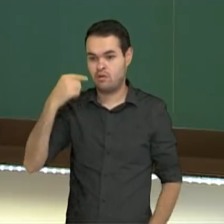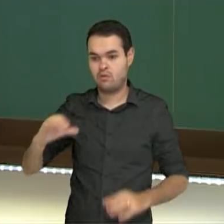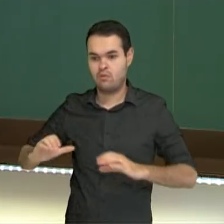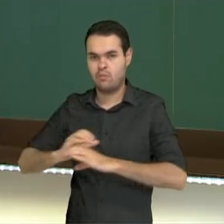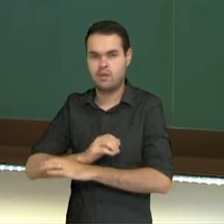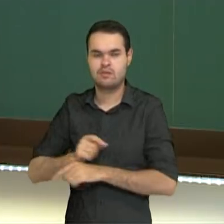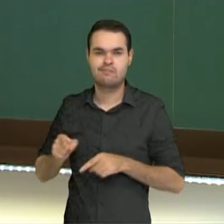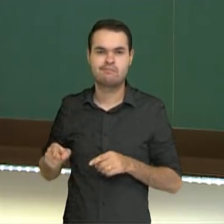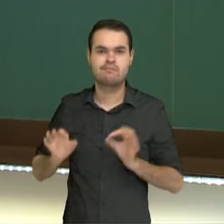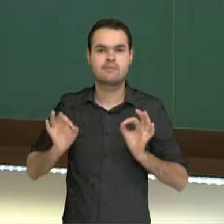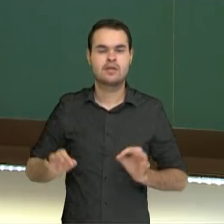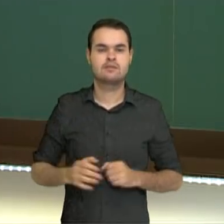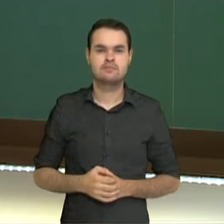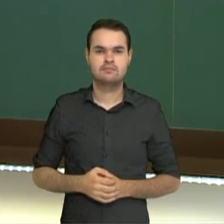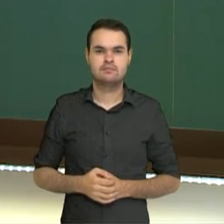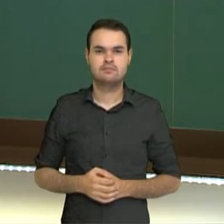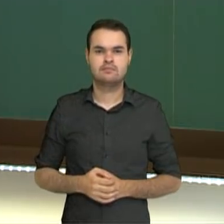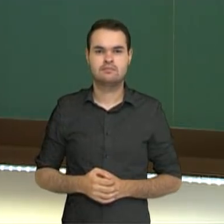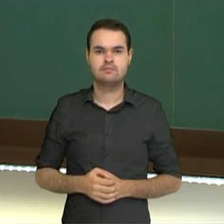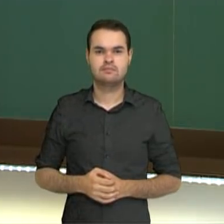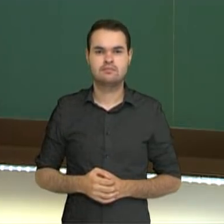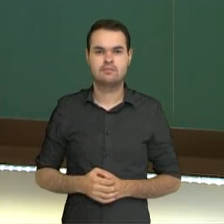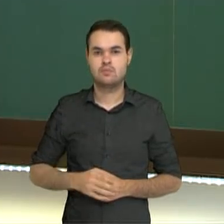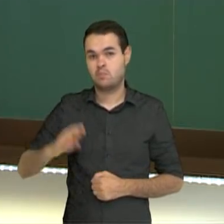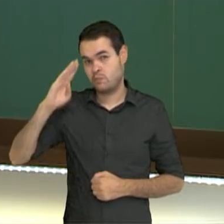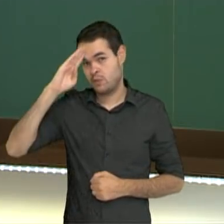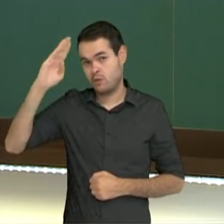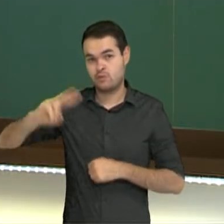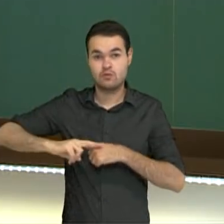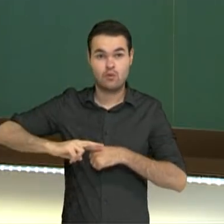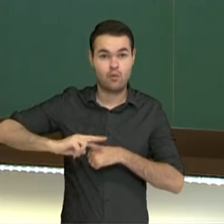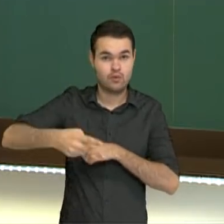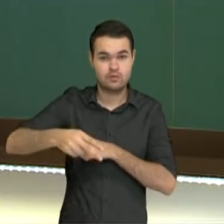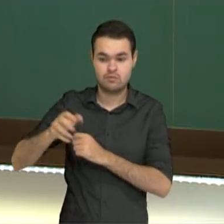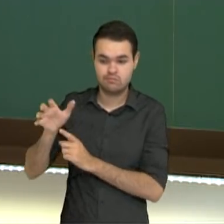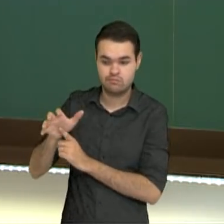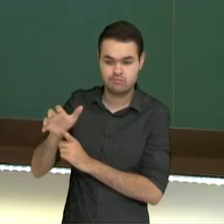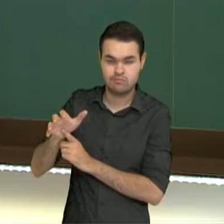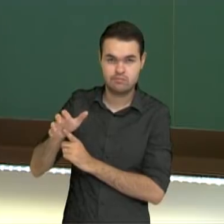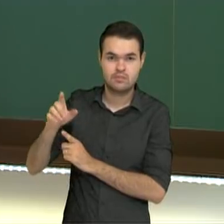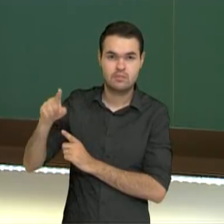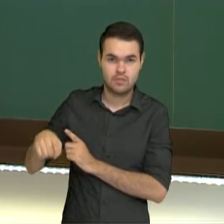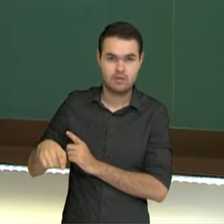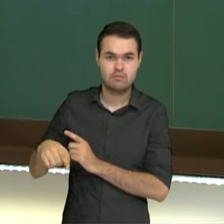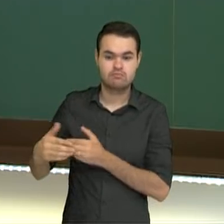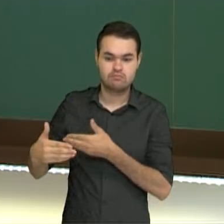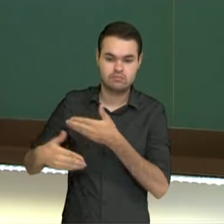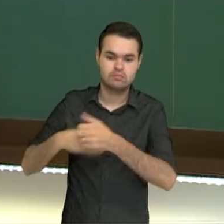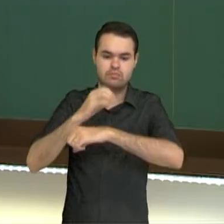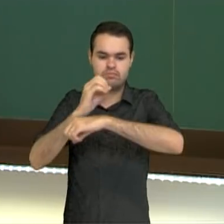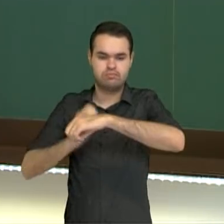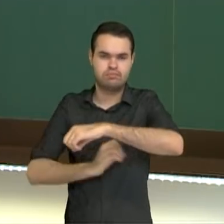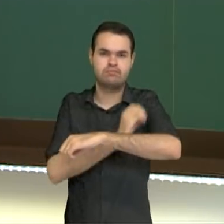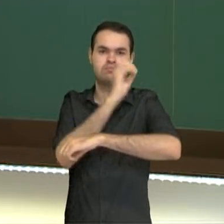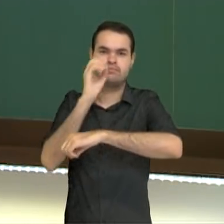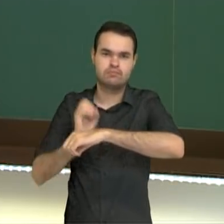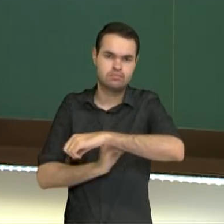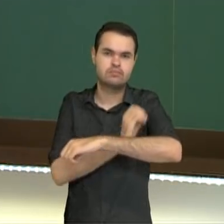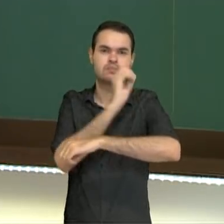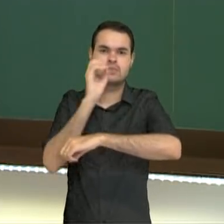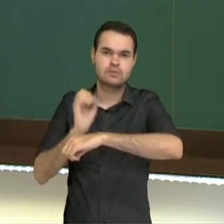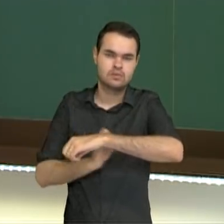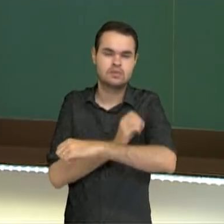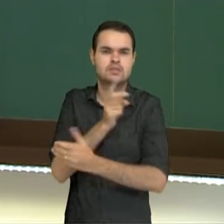rotação, certo? E aí as principais consequências é essa sucessão de dias e noites. Então,